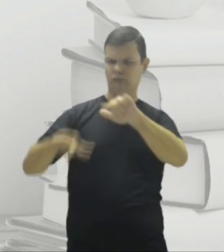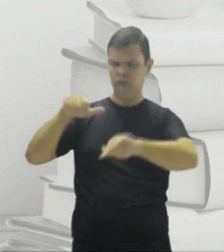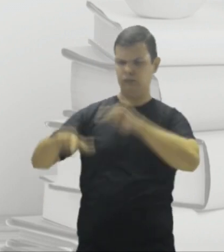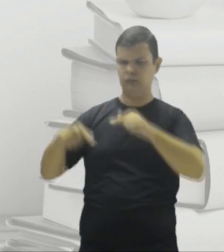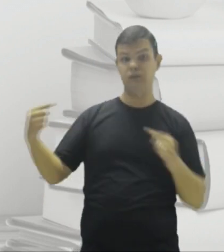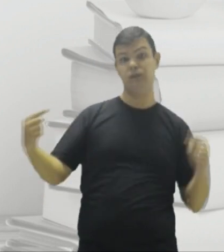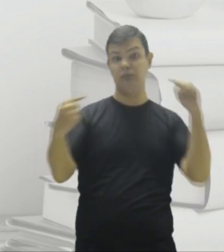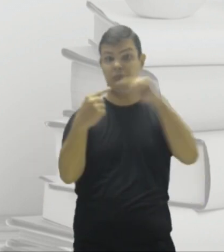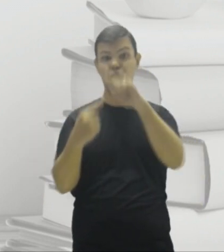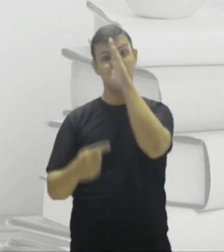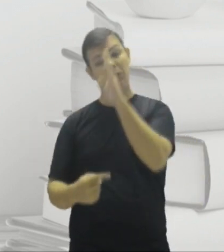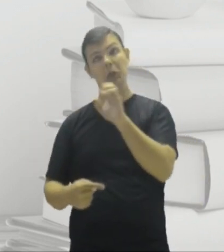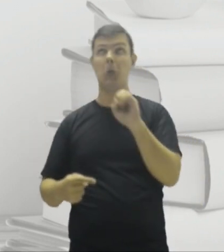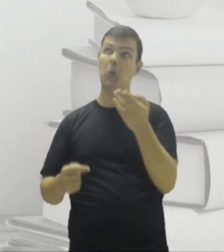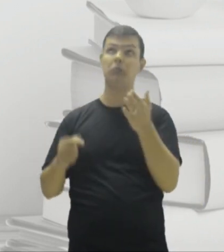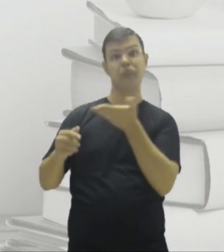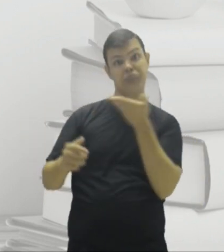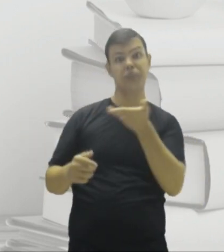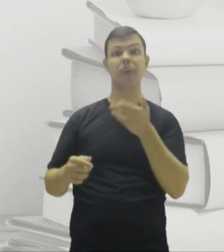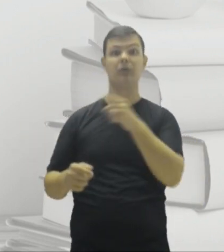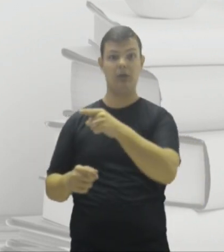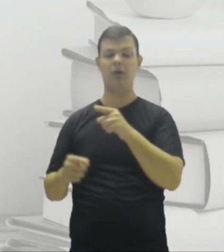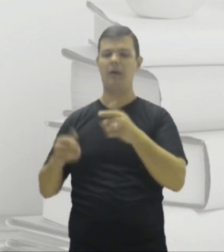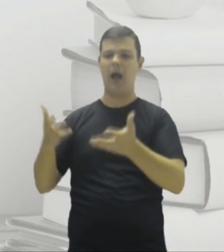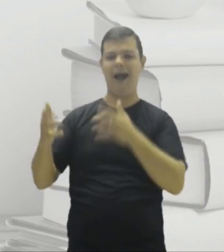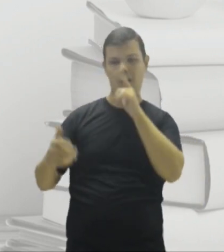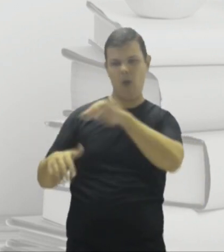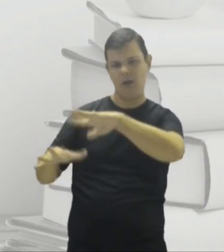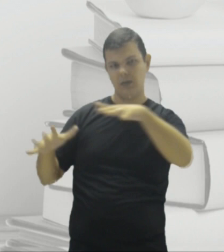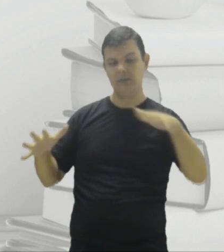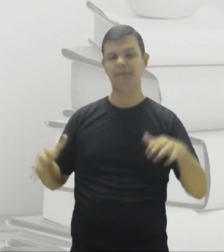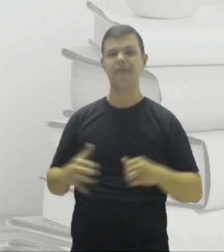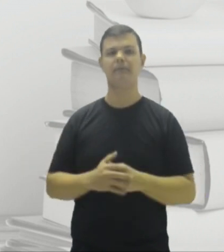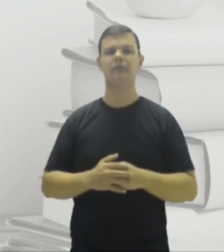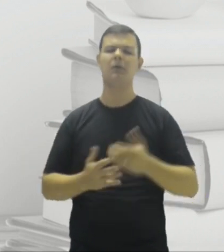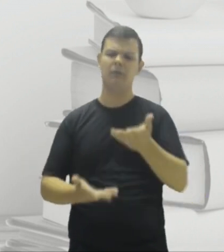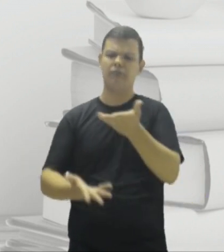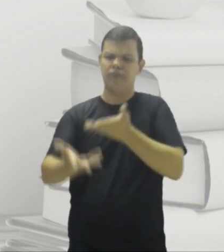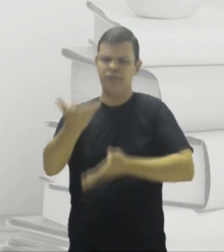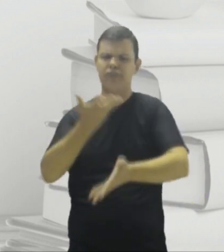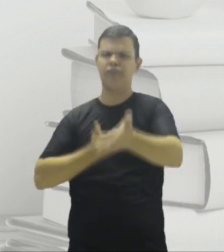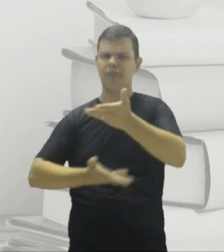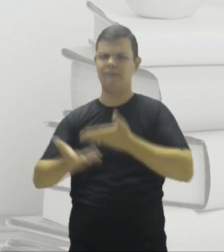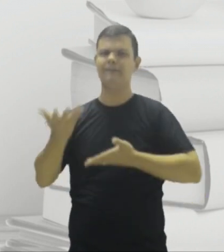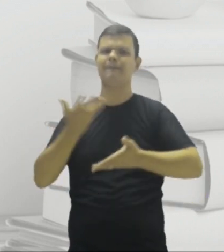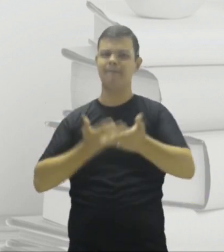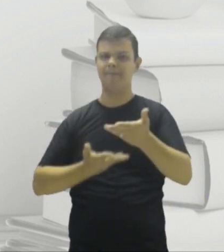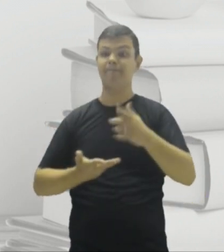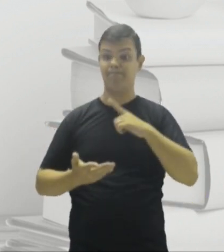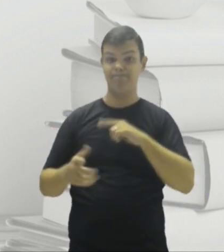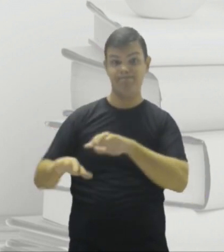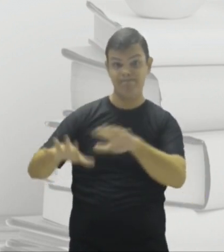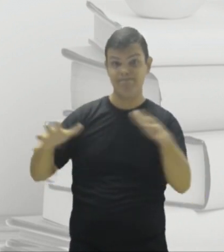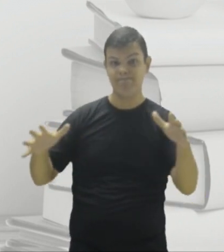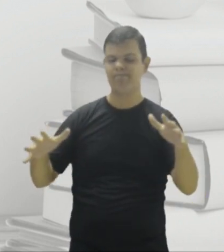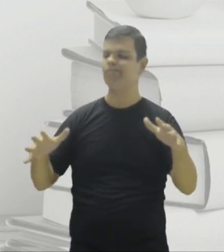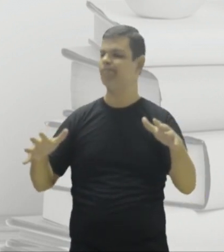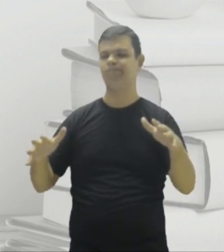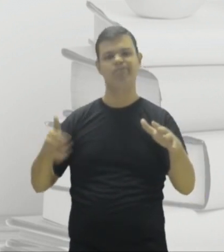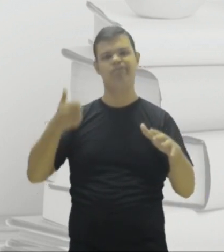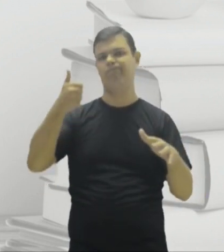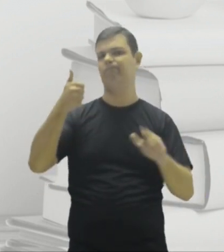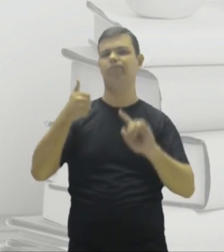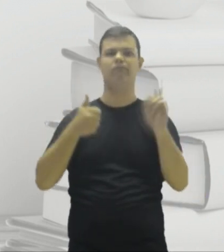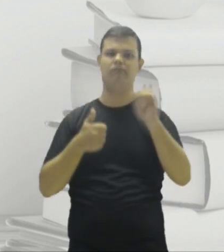direta ou indiretamente, pela pescaria marítima. Apesar de sua importância, a relação do homem com o oceano e a sua biodiversidade não vem sendo